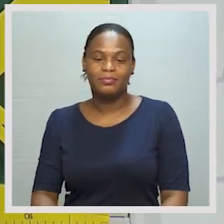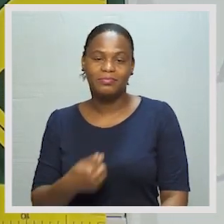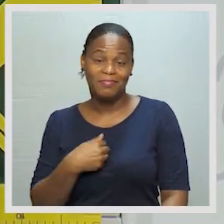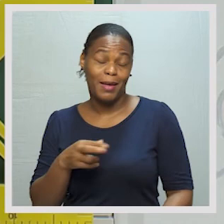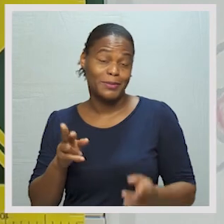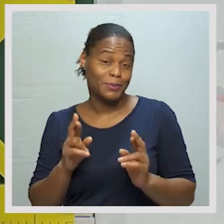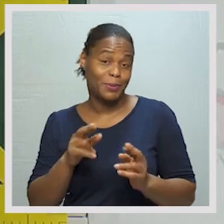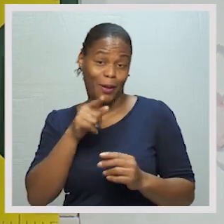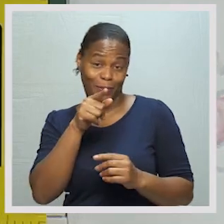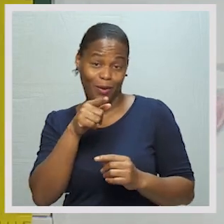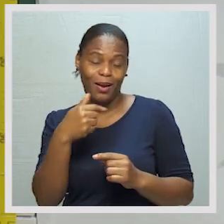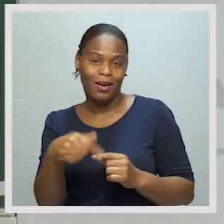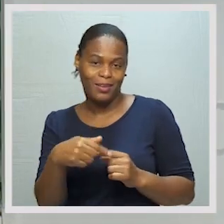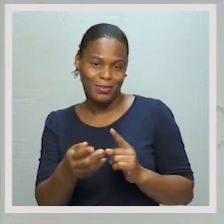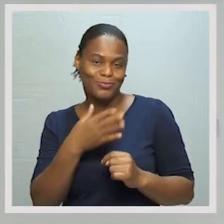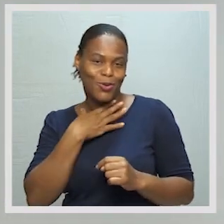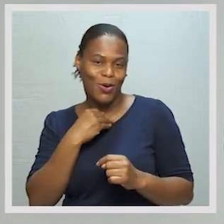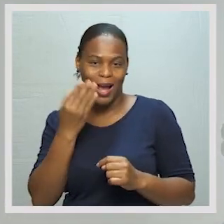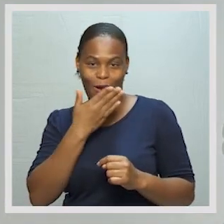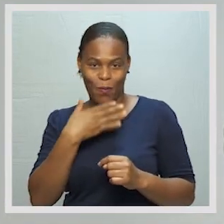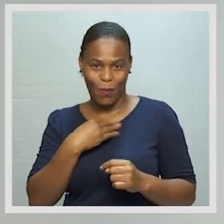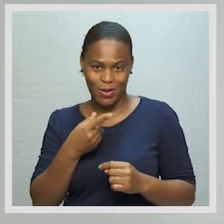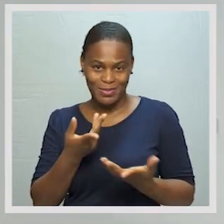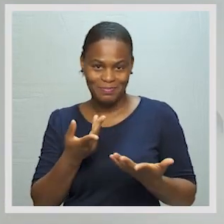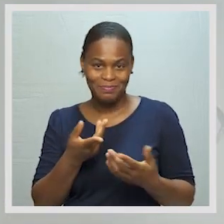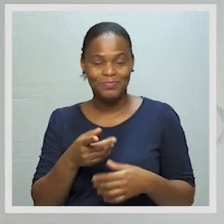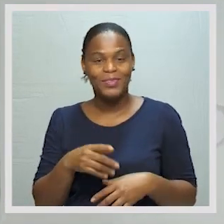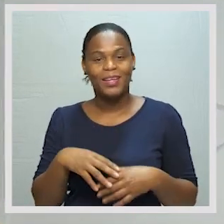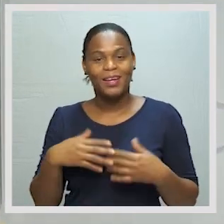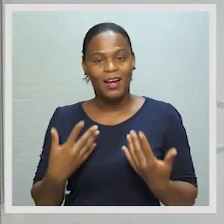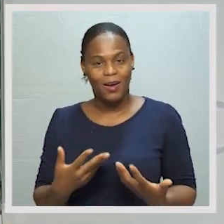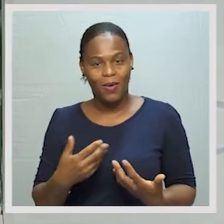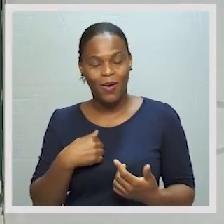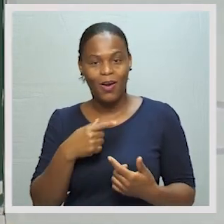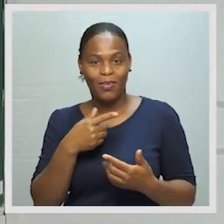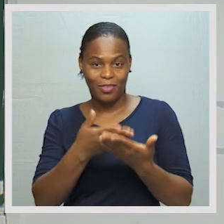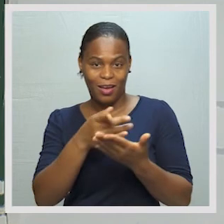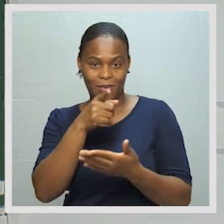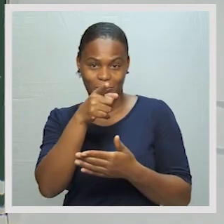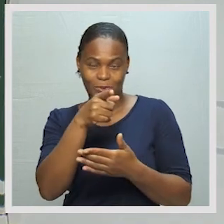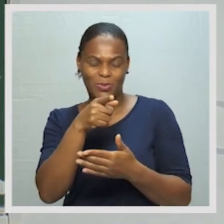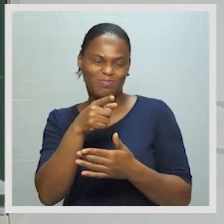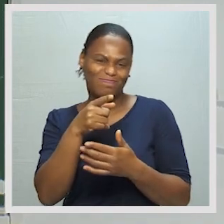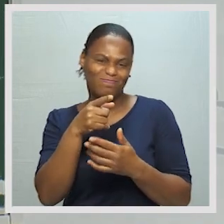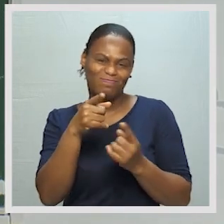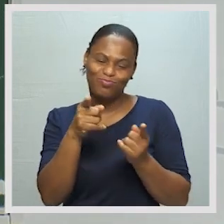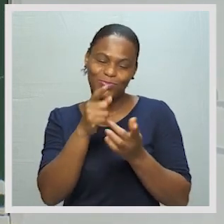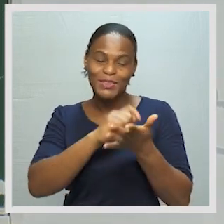Espero que tenham gostado da aula e agora eu vou deixar um